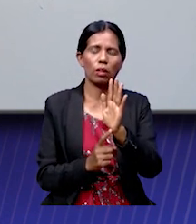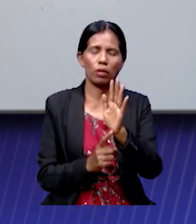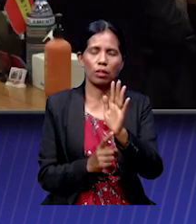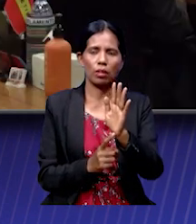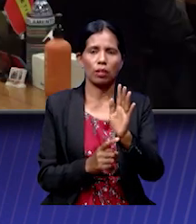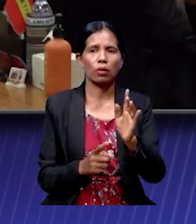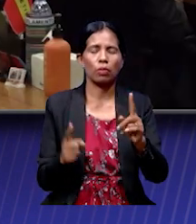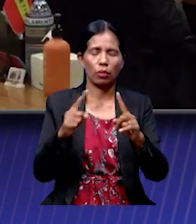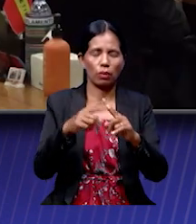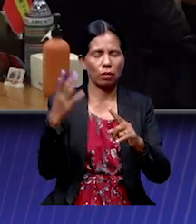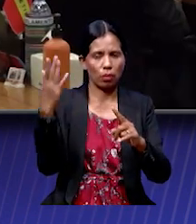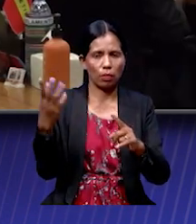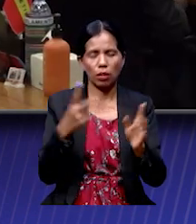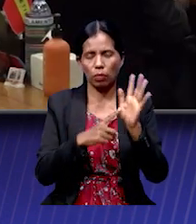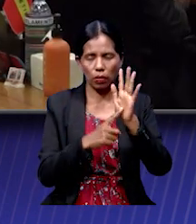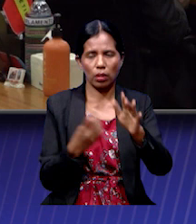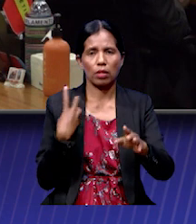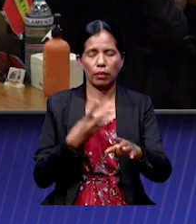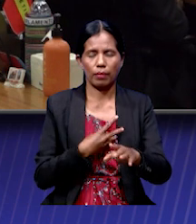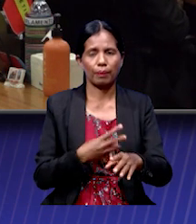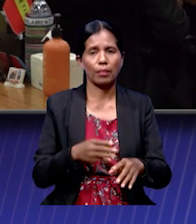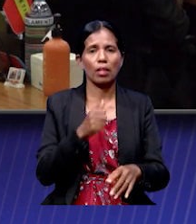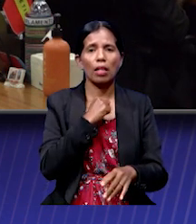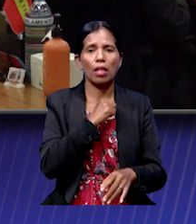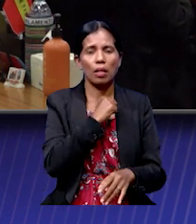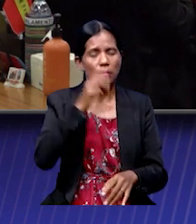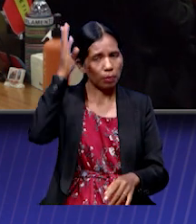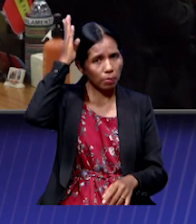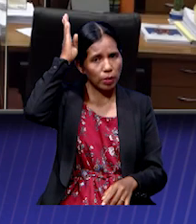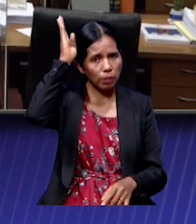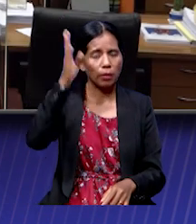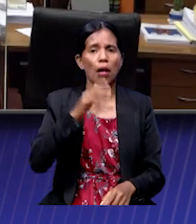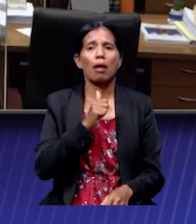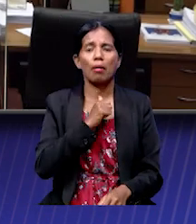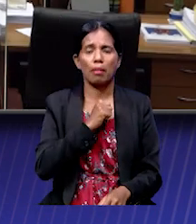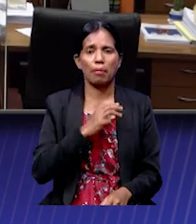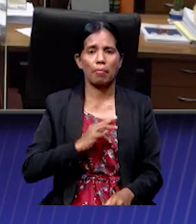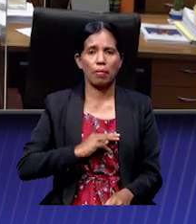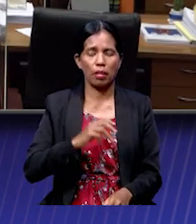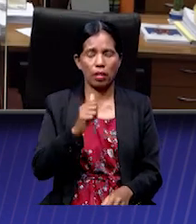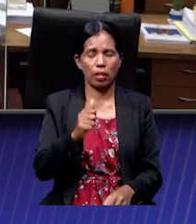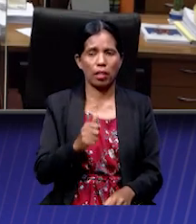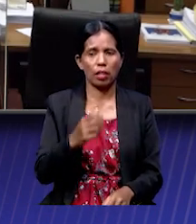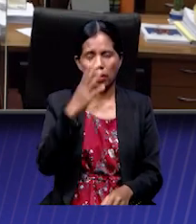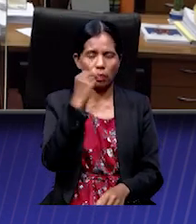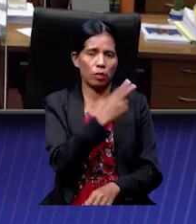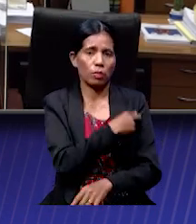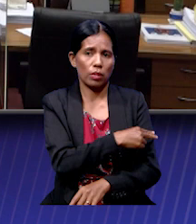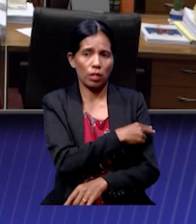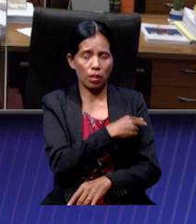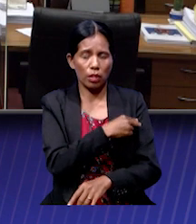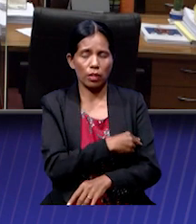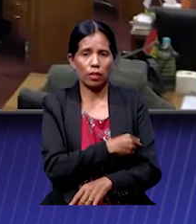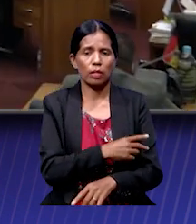no resultado. Bispo Diocese Maliana Dom Norberto do Amaral, a rua baixa e Hospital Nacional Guido Valadares, e a